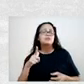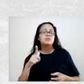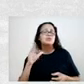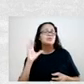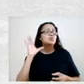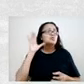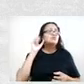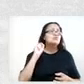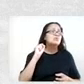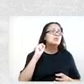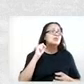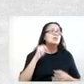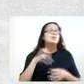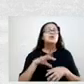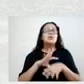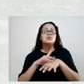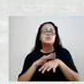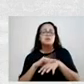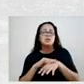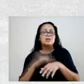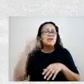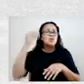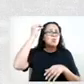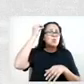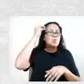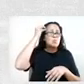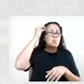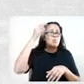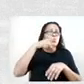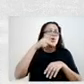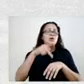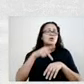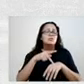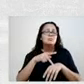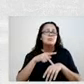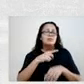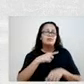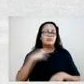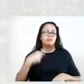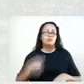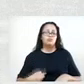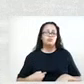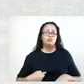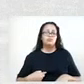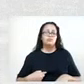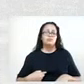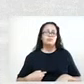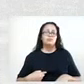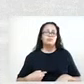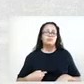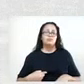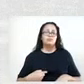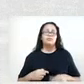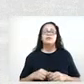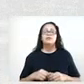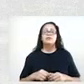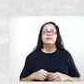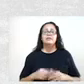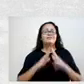doença é culpa dos chineses, como se eles tivessem criado por querer, né? Esse tipo de teoria acaba